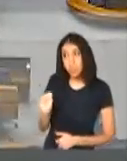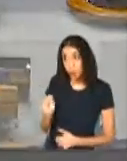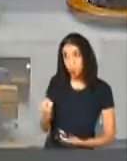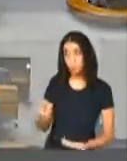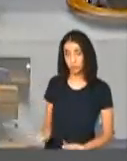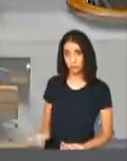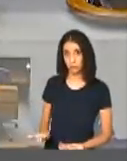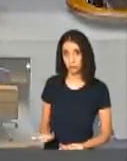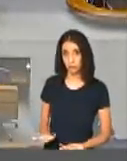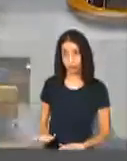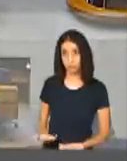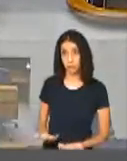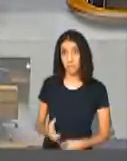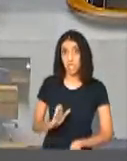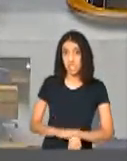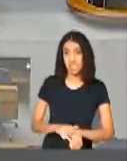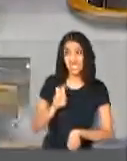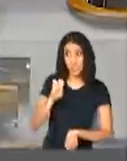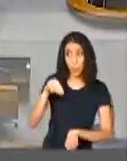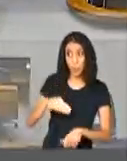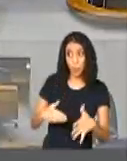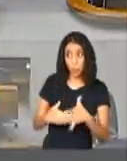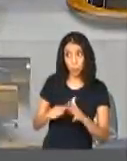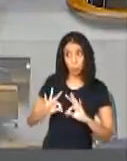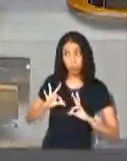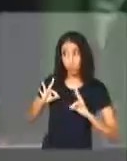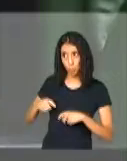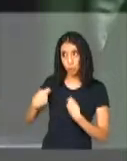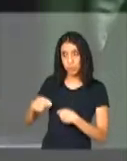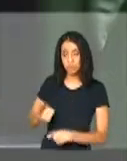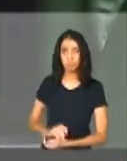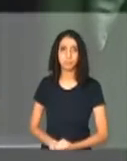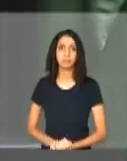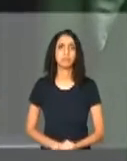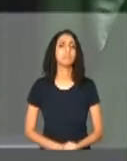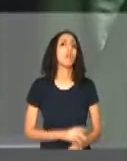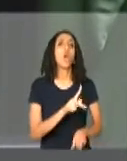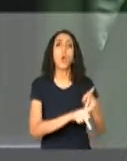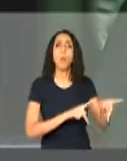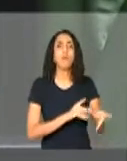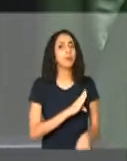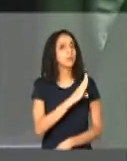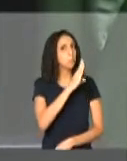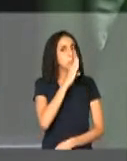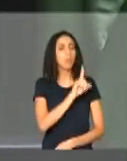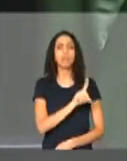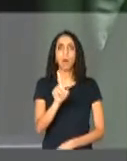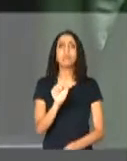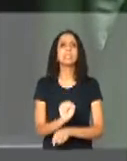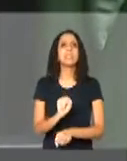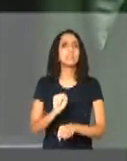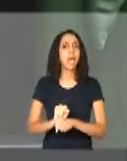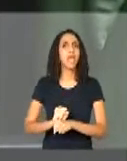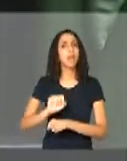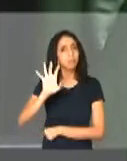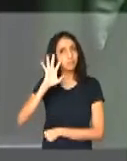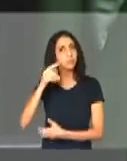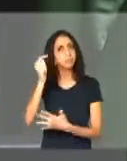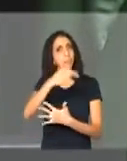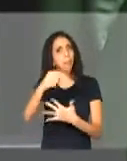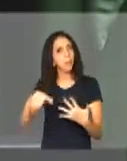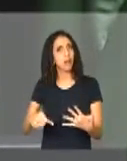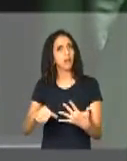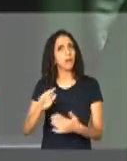concluir em 5 minutos todos, tá? O Brasil não se calará até que se tomem todas as providências para que nunca